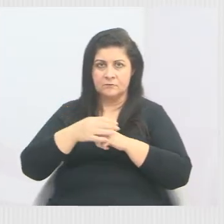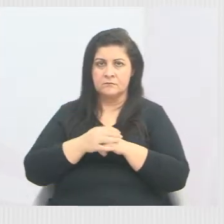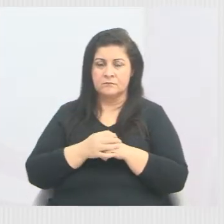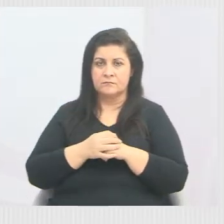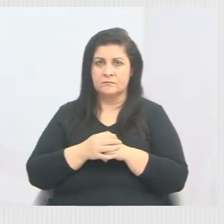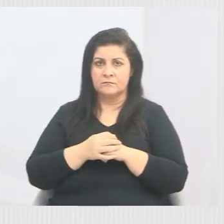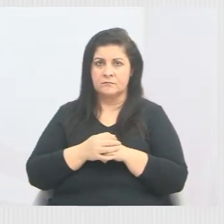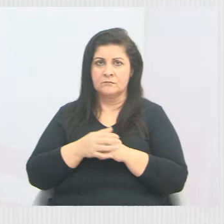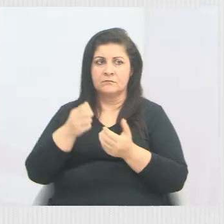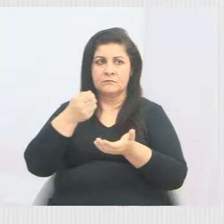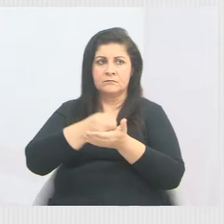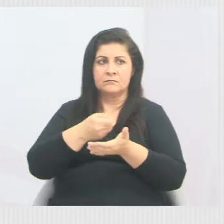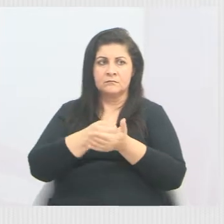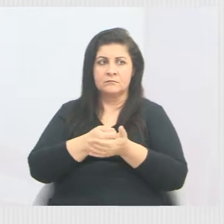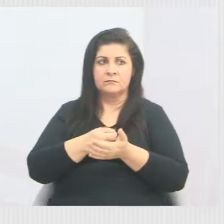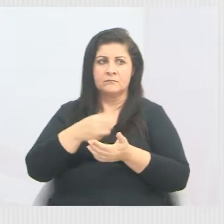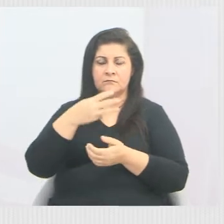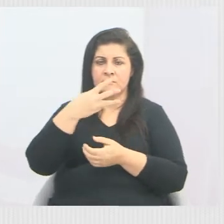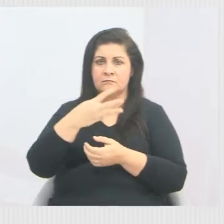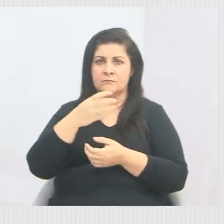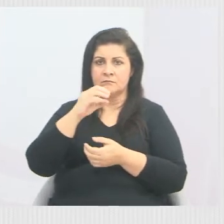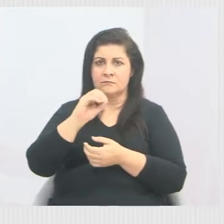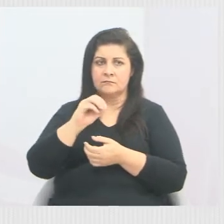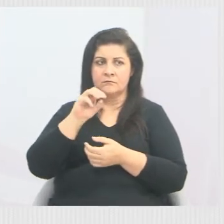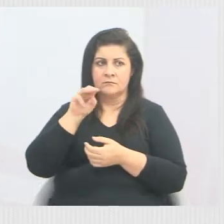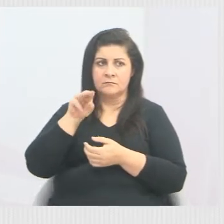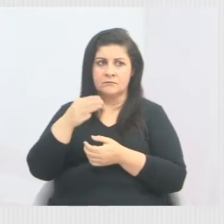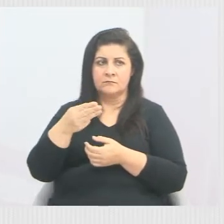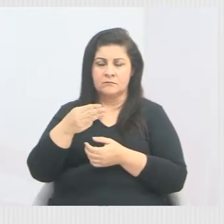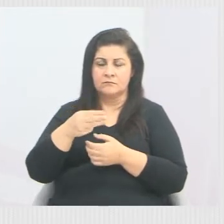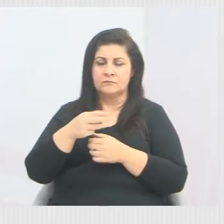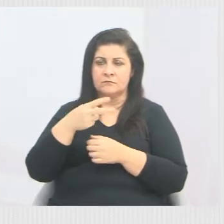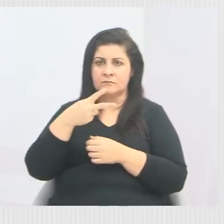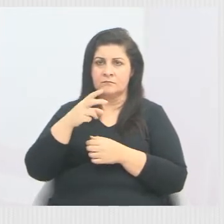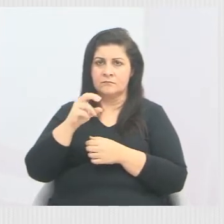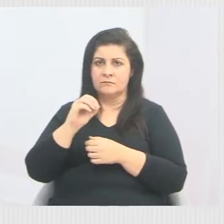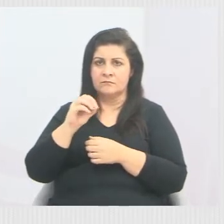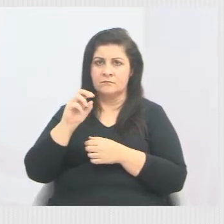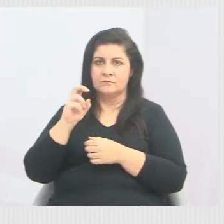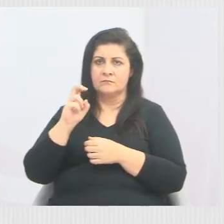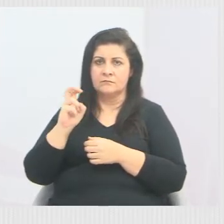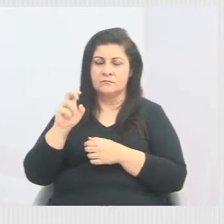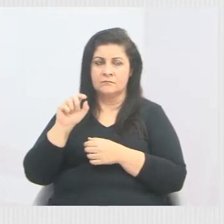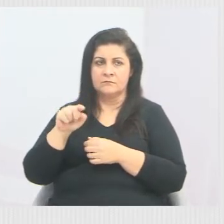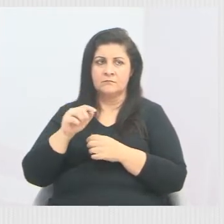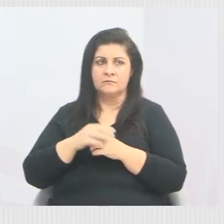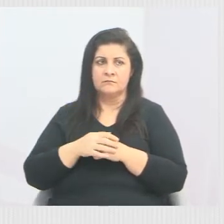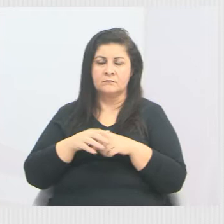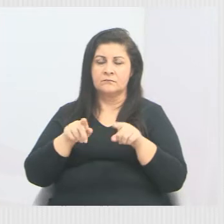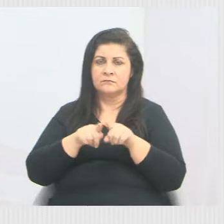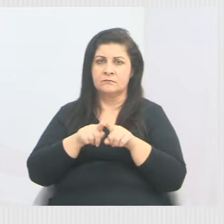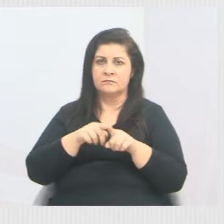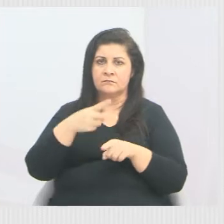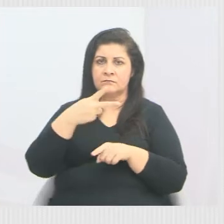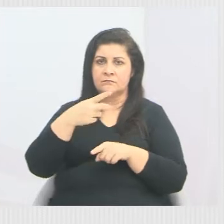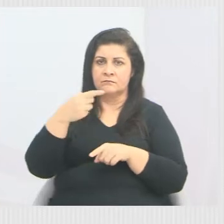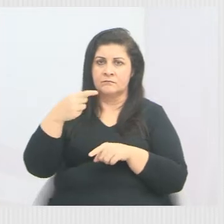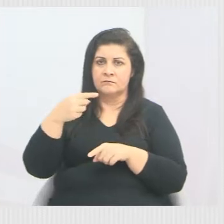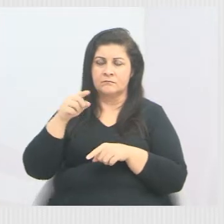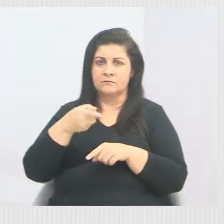137.684.000 e liquidado até o primeiro quadrimestre, 30.205.000, também um percentual de